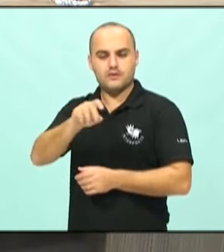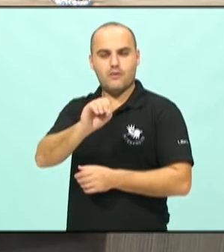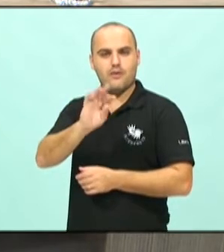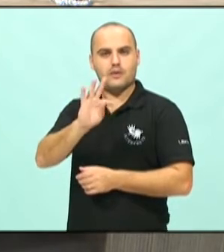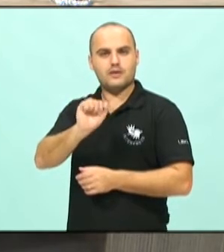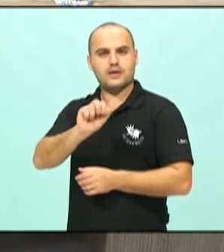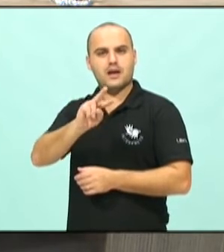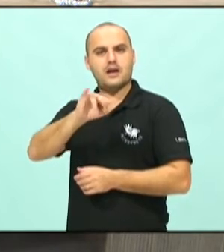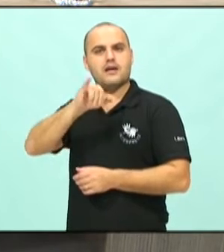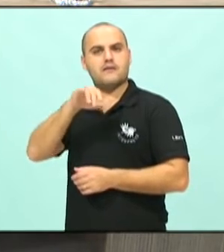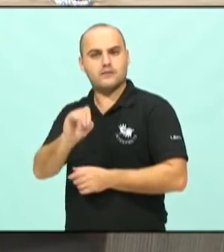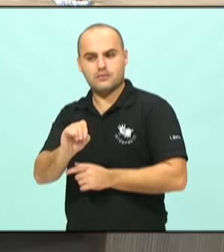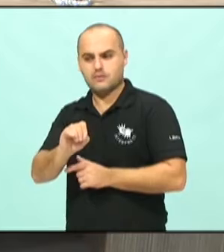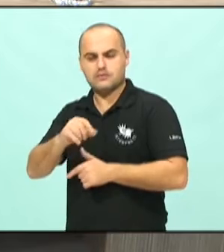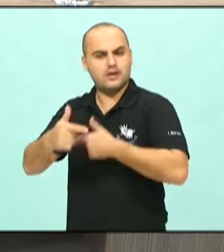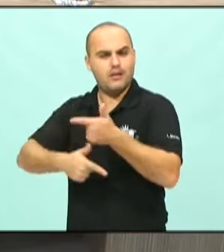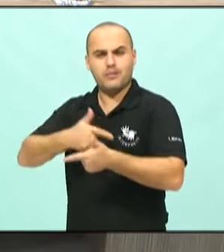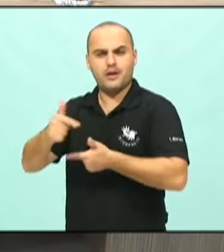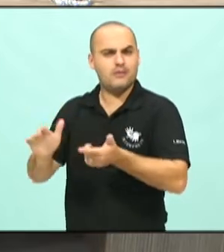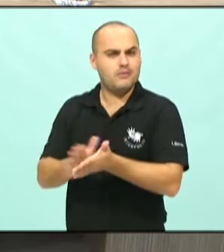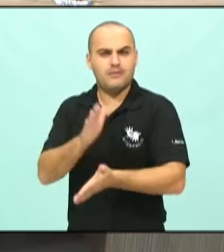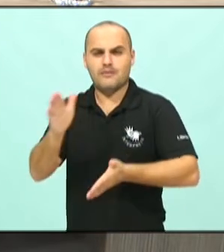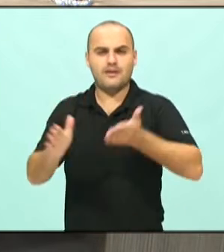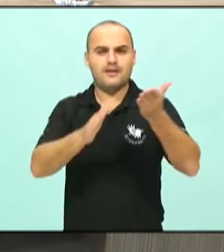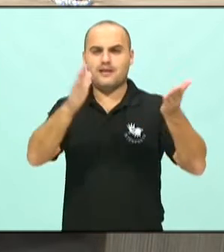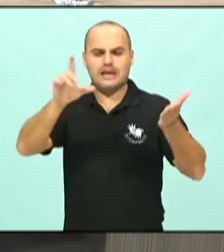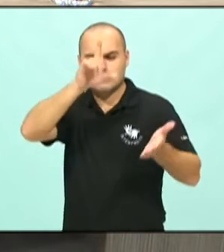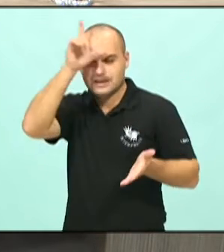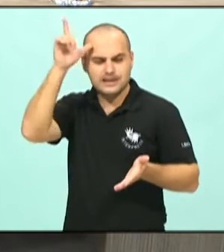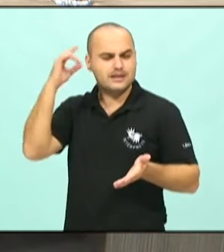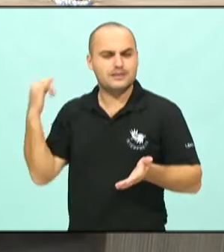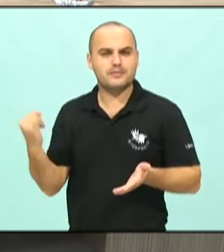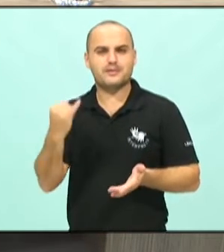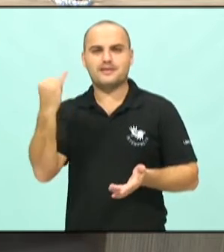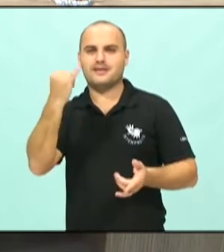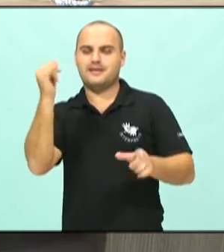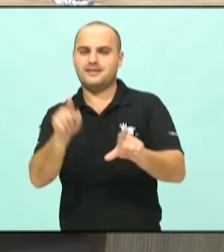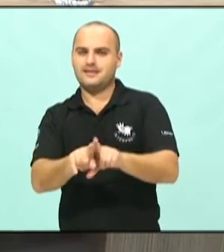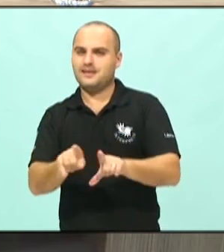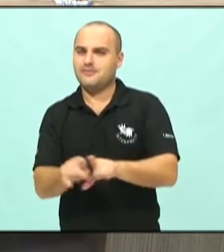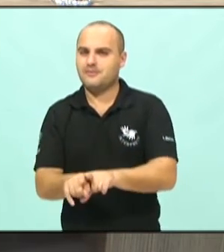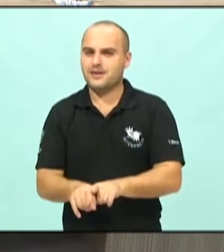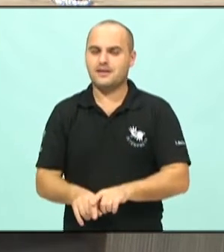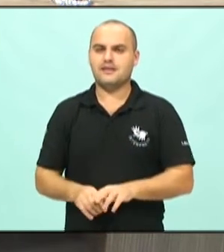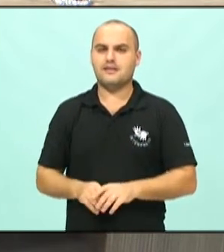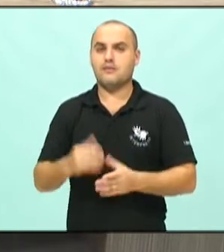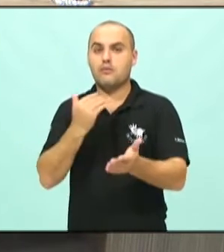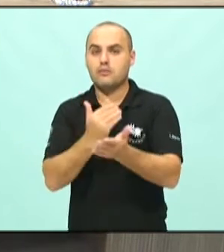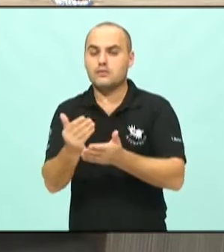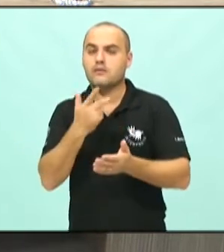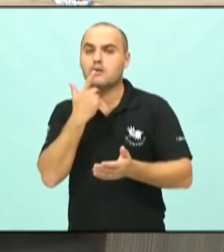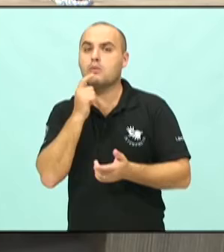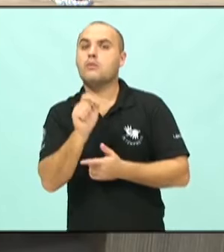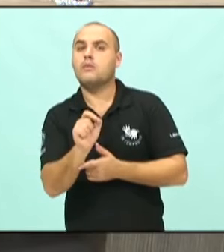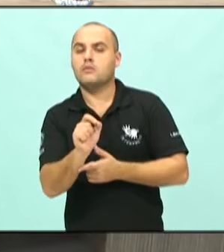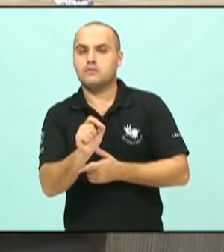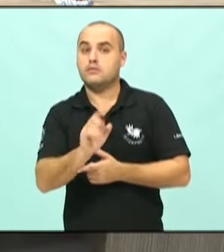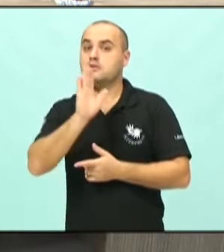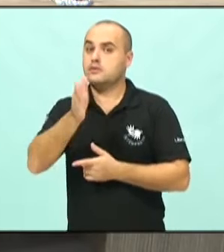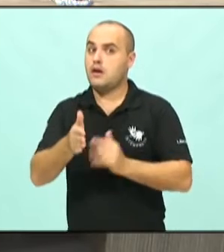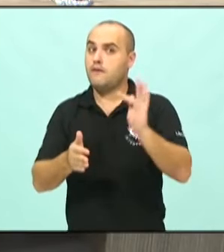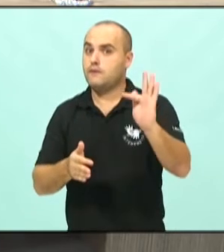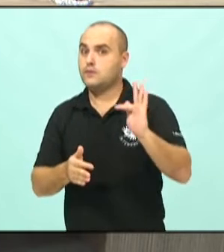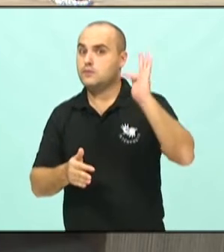os polos comunitários. Então, é um grande líder também. Isso a gente se começar a citar, temos um futuro, já é um